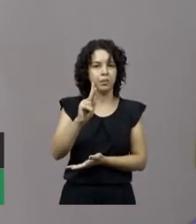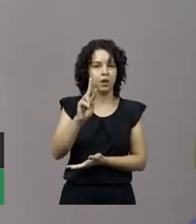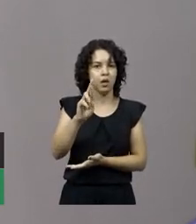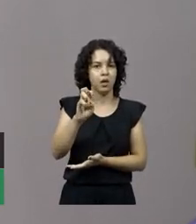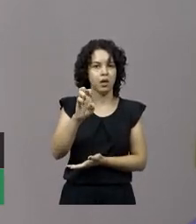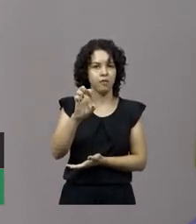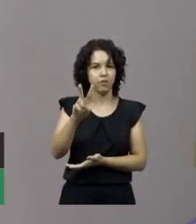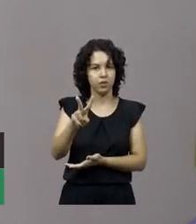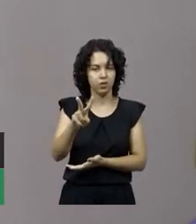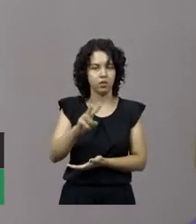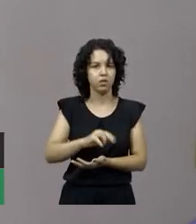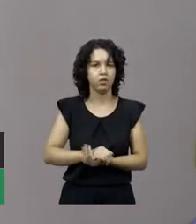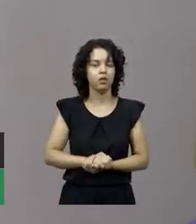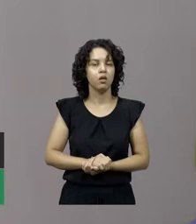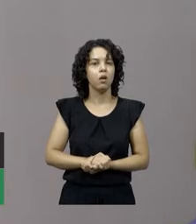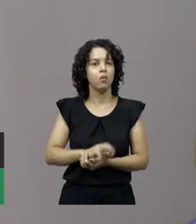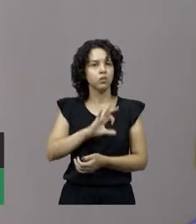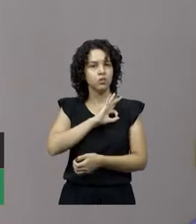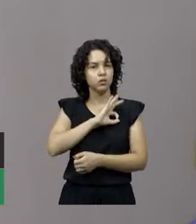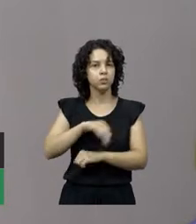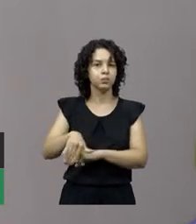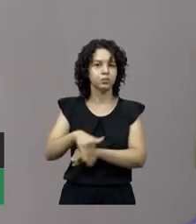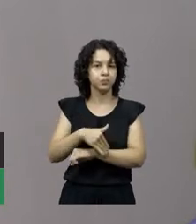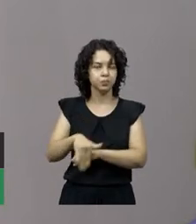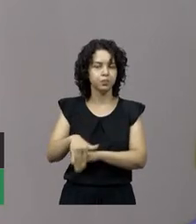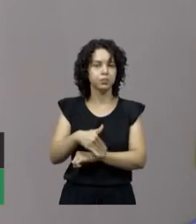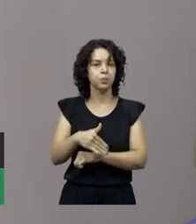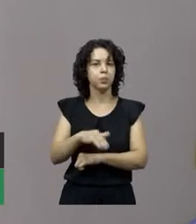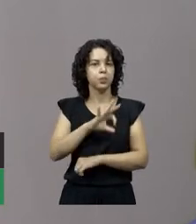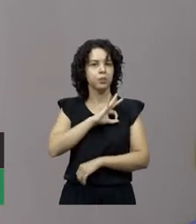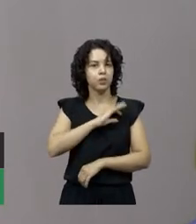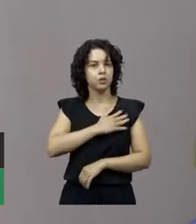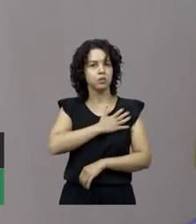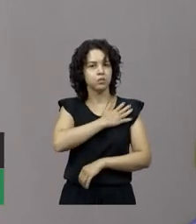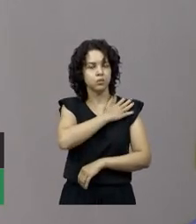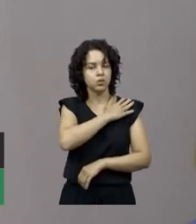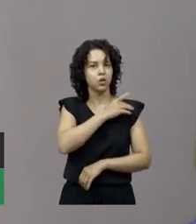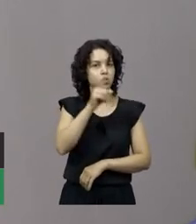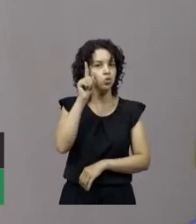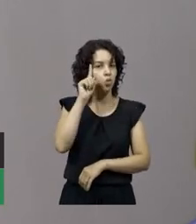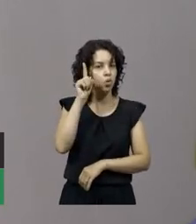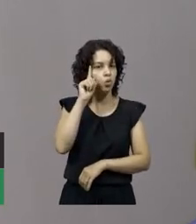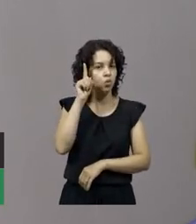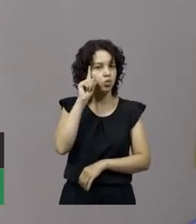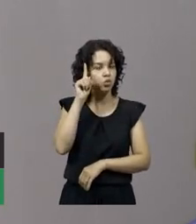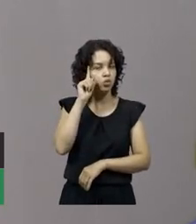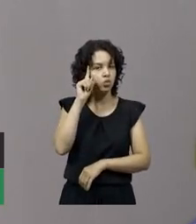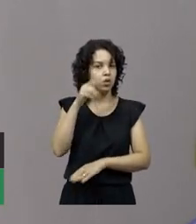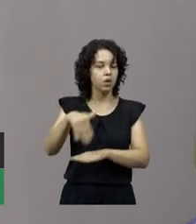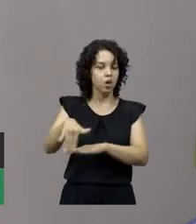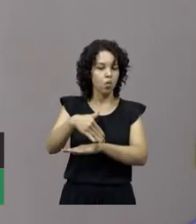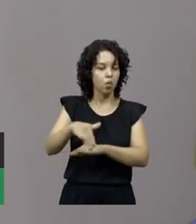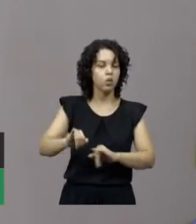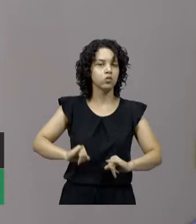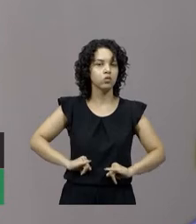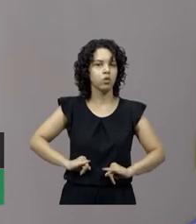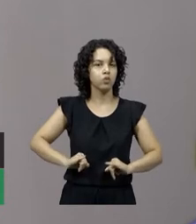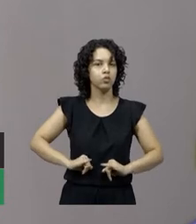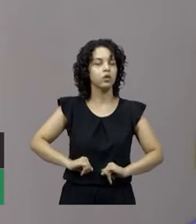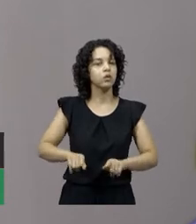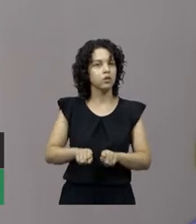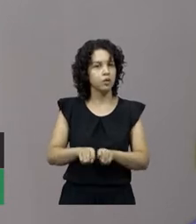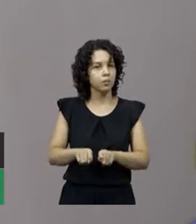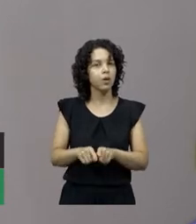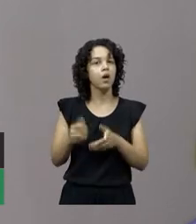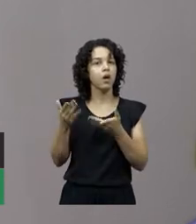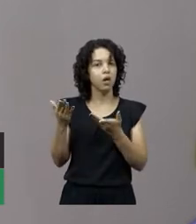É o praça da Polícia Militar que sofre o dia a dia da rua. E é o praça da Polícia Militar de Santa